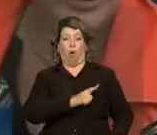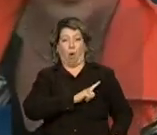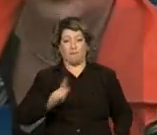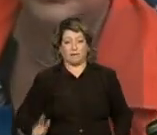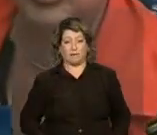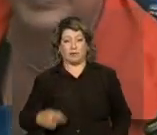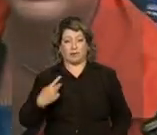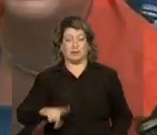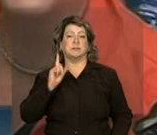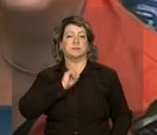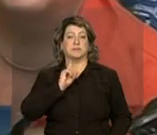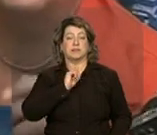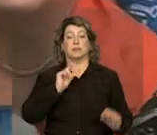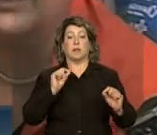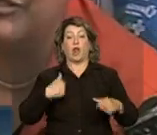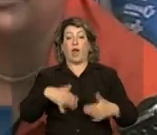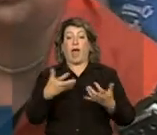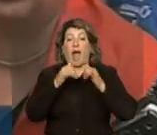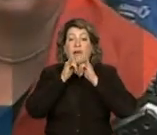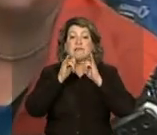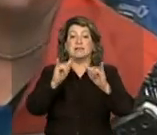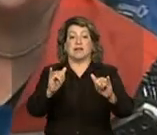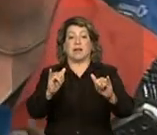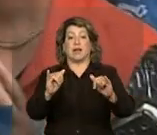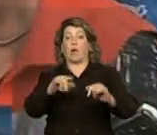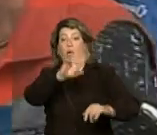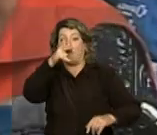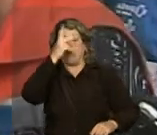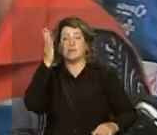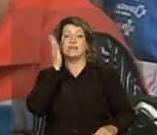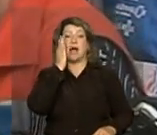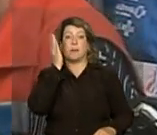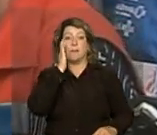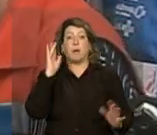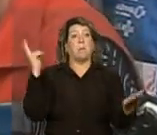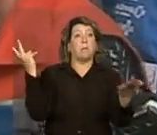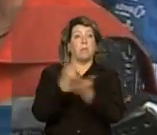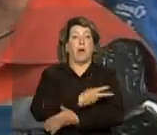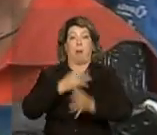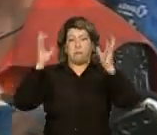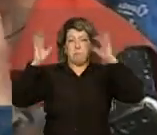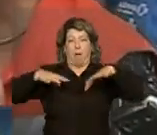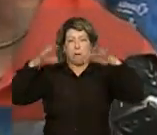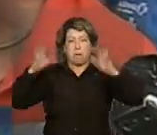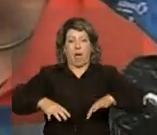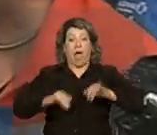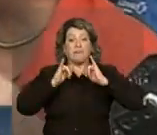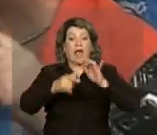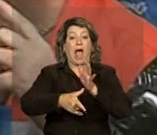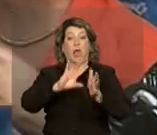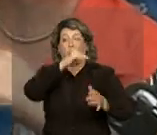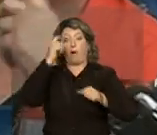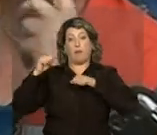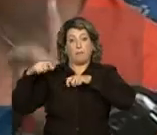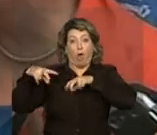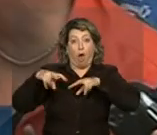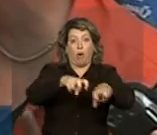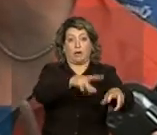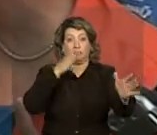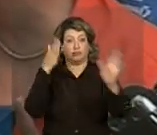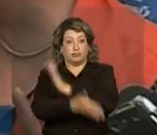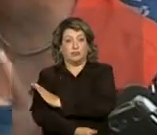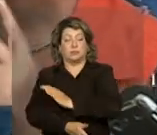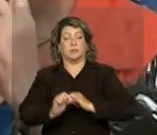população quando vai ter aquele evento. Muitas vezes nós conseguimos, muitas vezes ainda nós